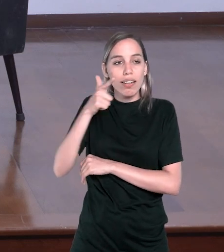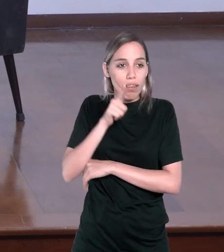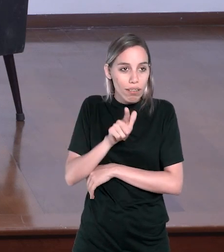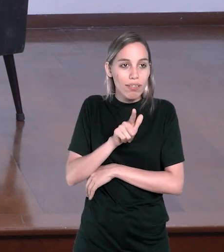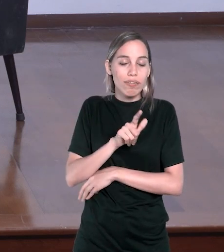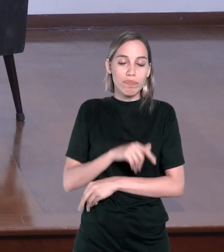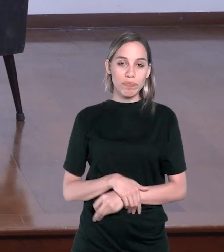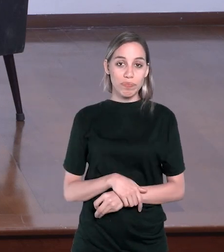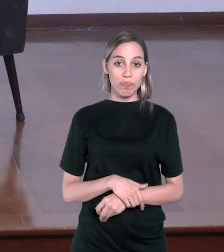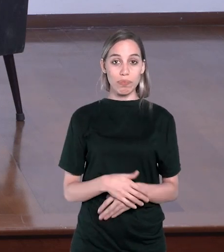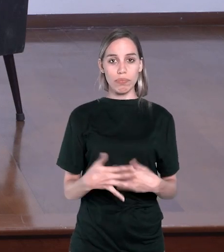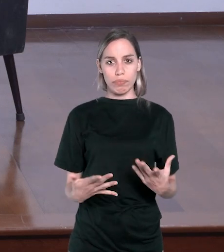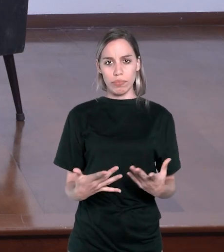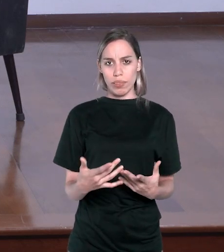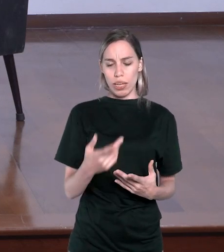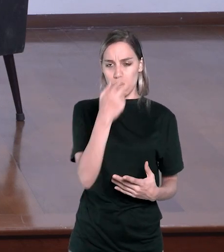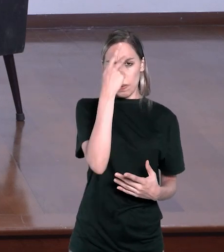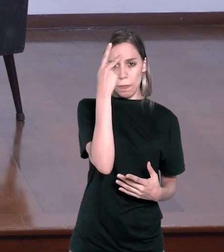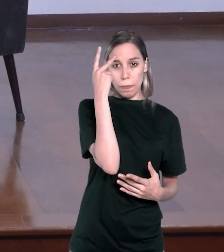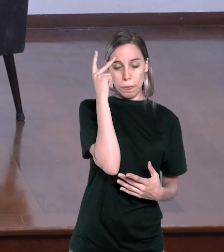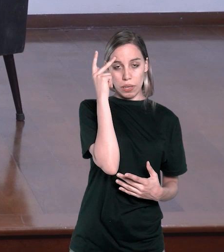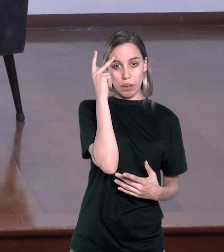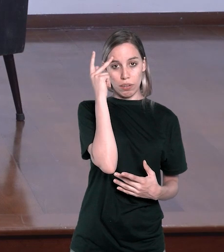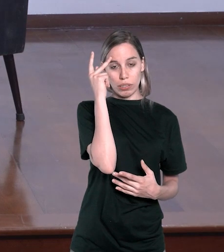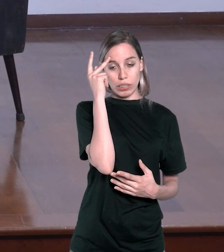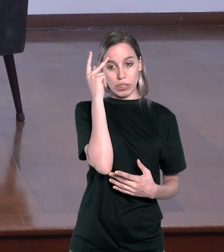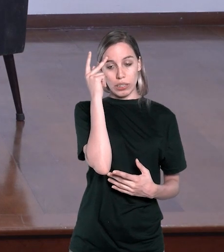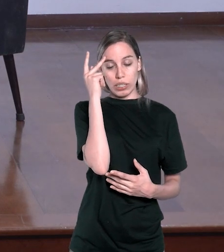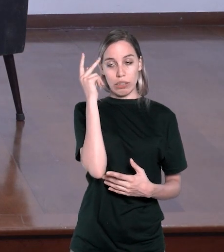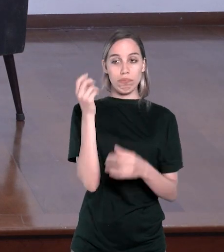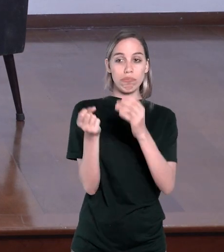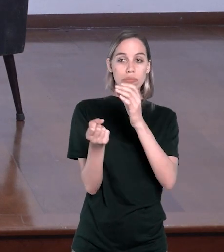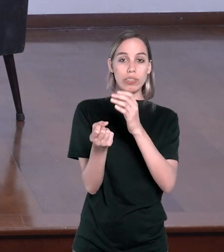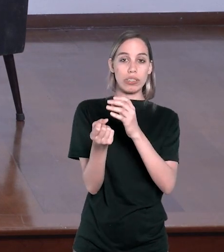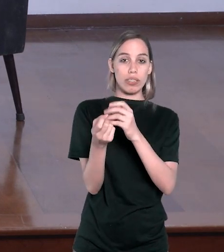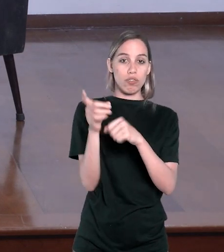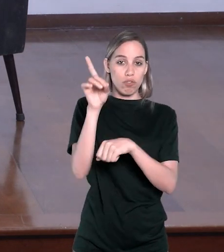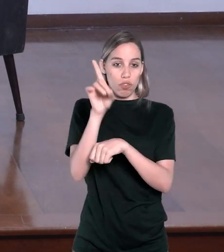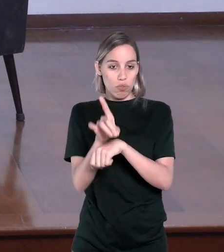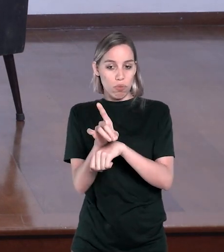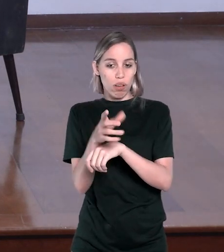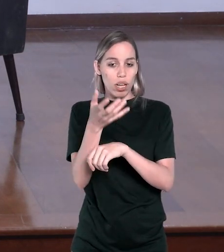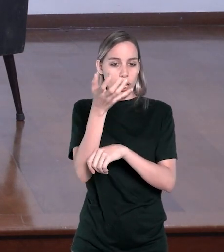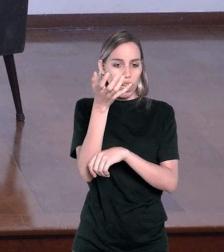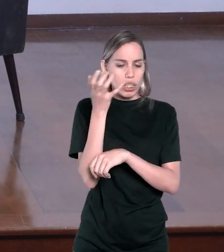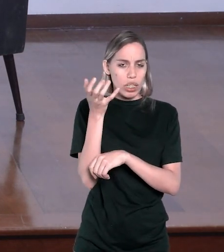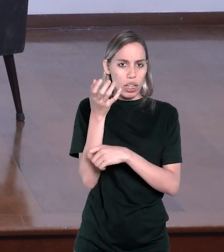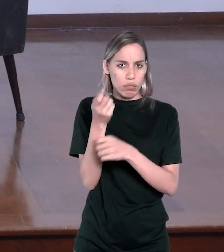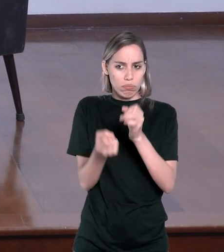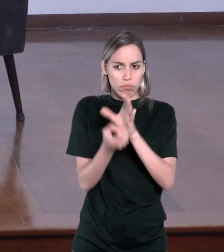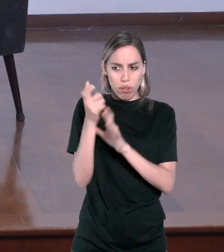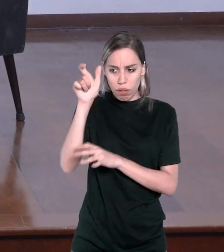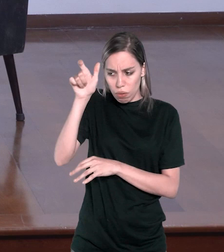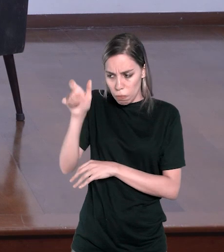o que o Rodrigo e os outros produtores estão querendo são personagens redondos, né, com defeitos, com qualidades, né, e